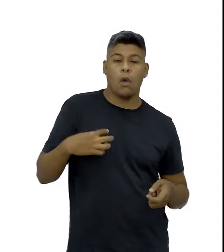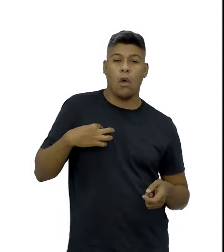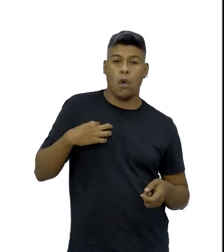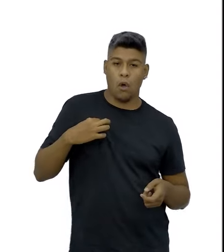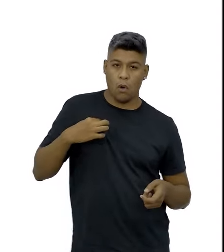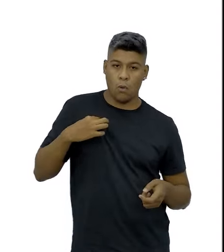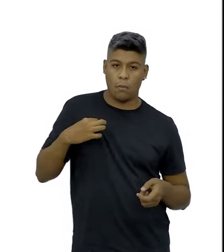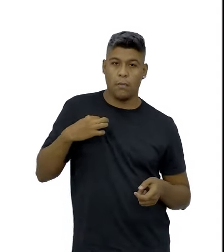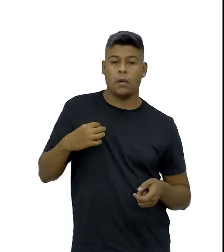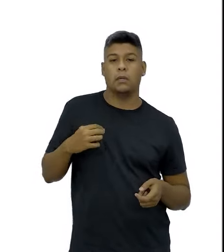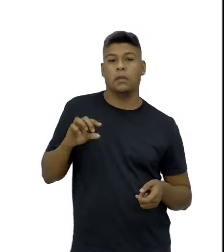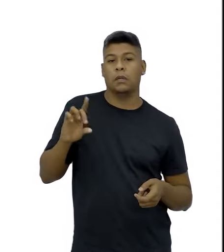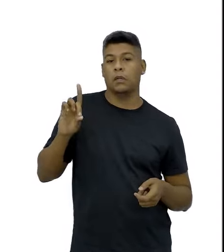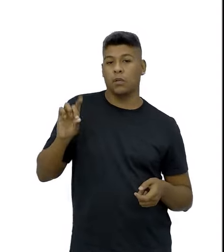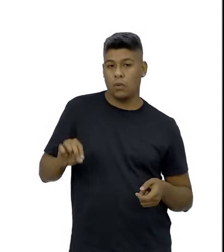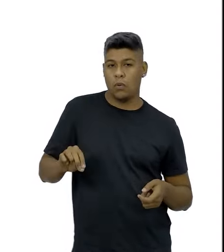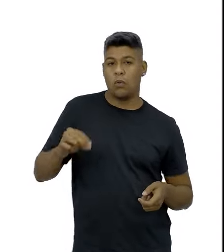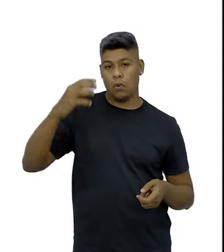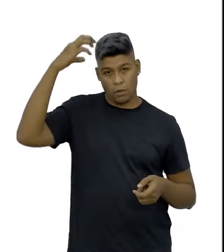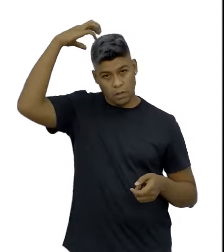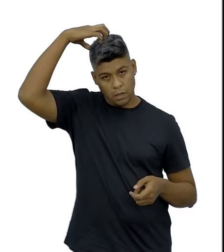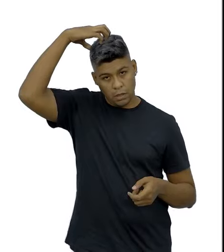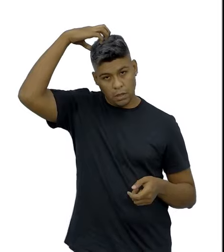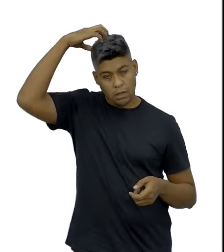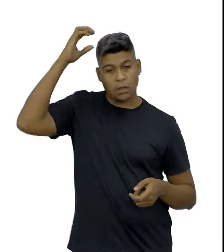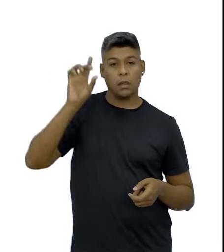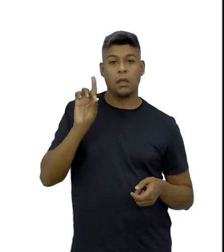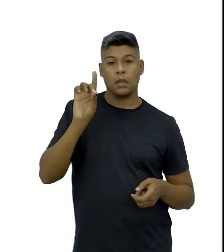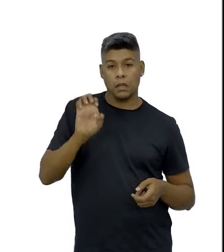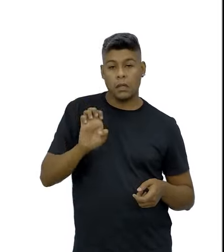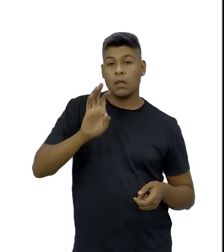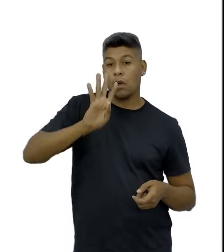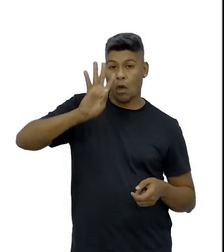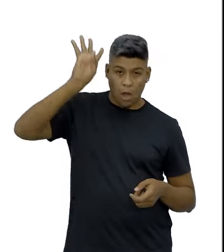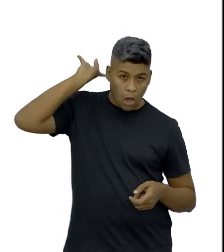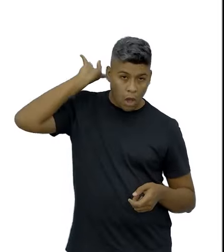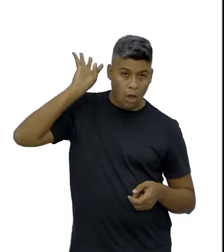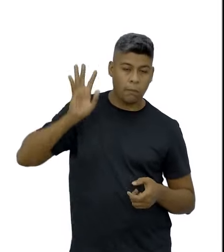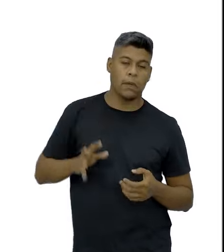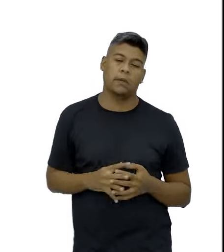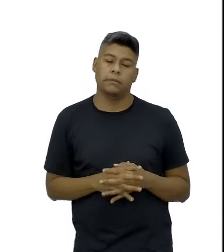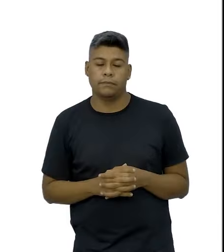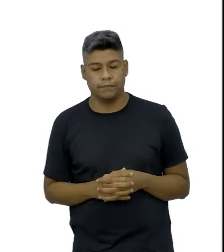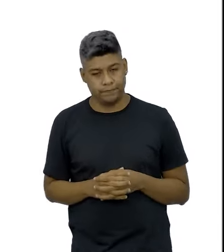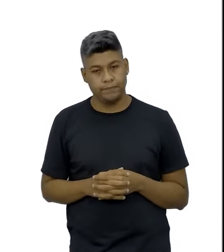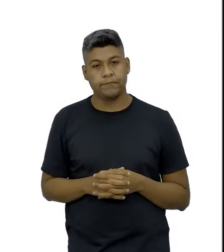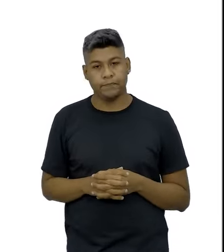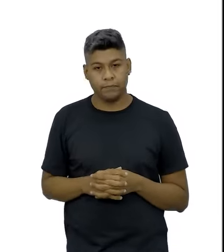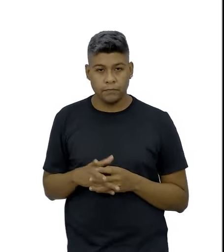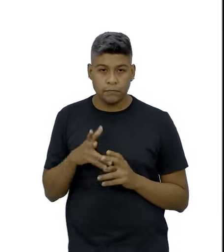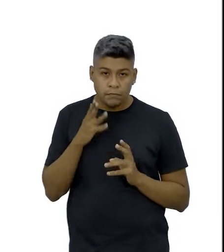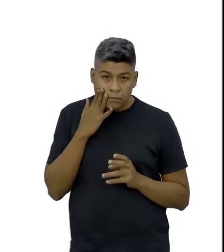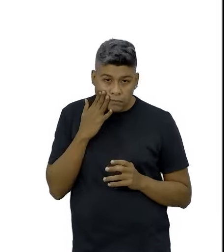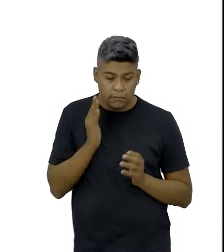roupa do rei de Roma. Notem que, ao explicitar os espaços, né,